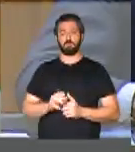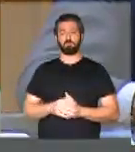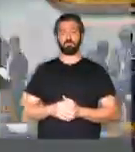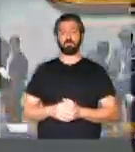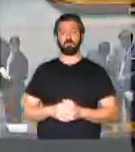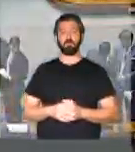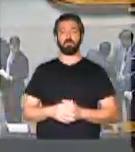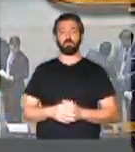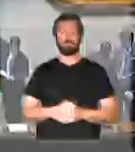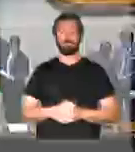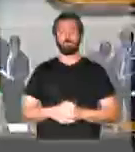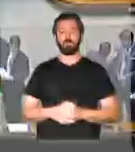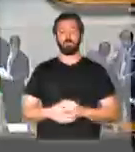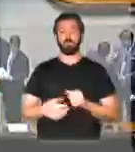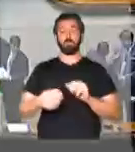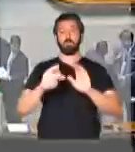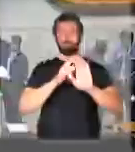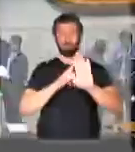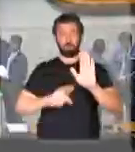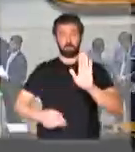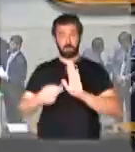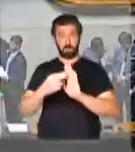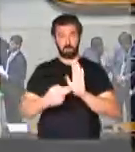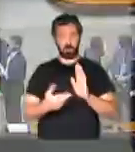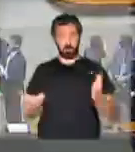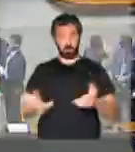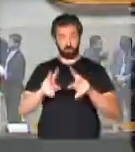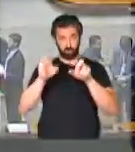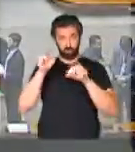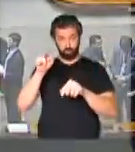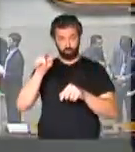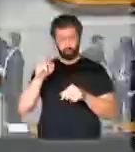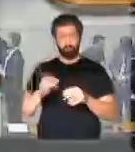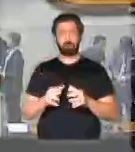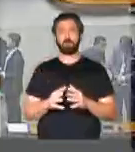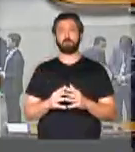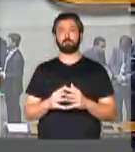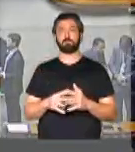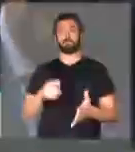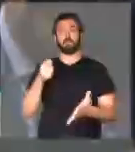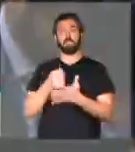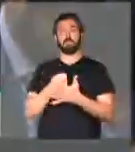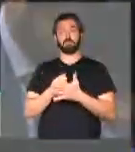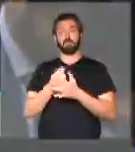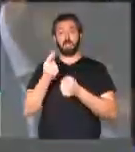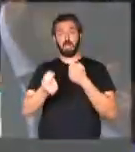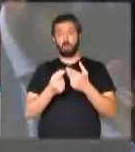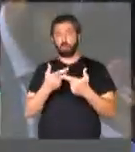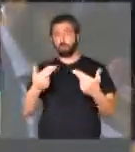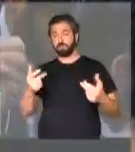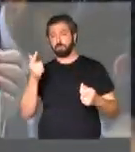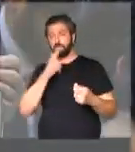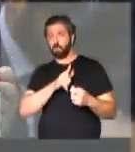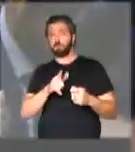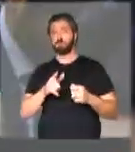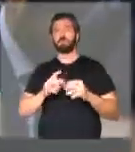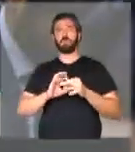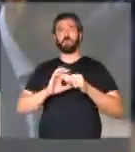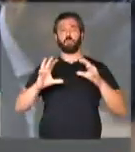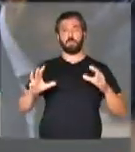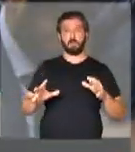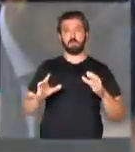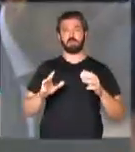Senhor presidente, a regra que está em vigor em relação a essa matéria, ela exige algumas condicionantes para que se